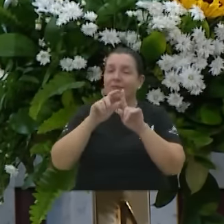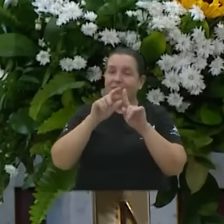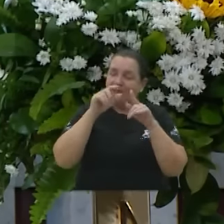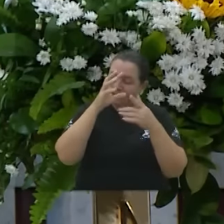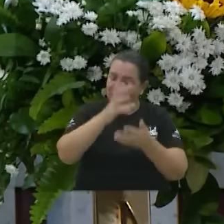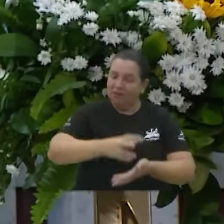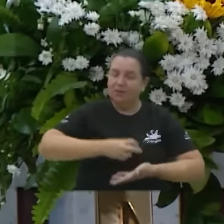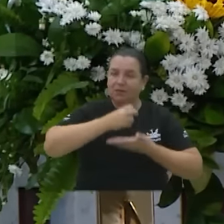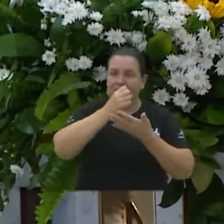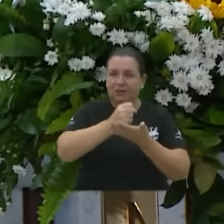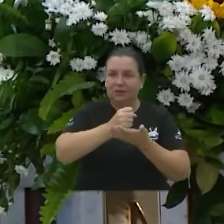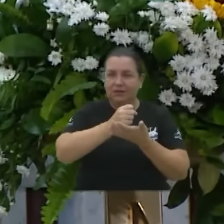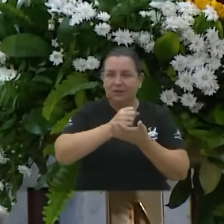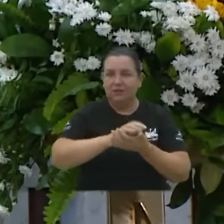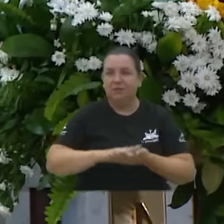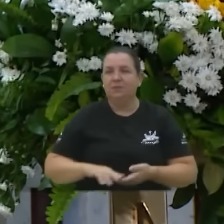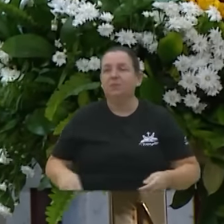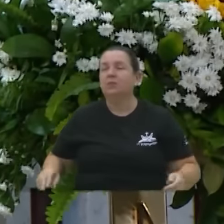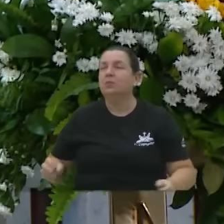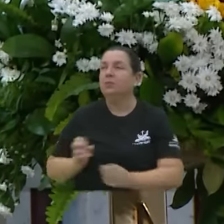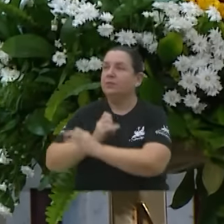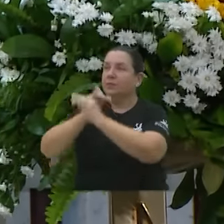Palavra da salvação.